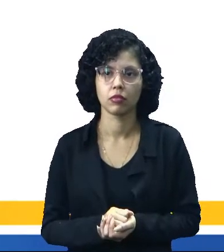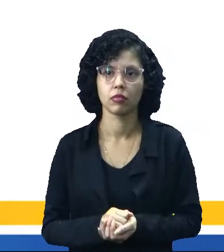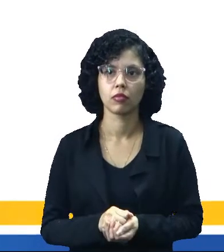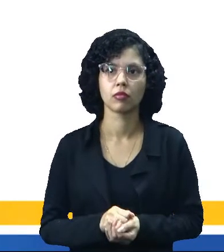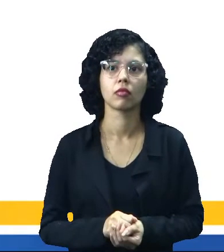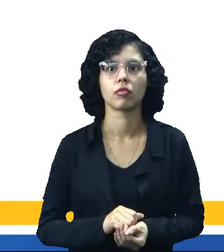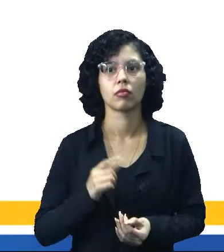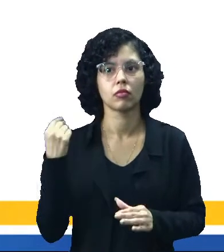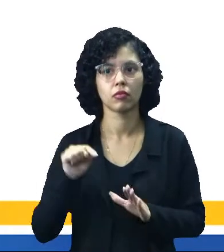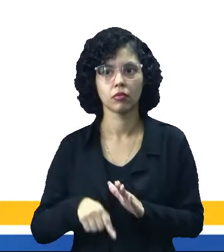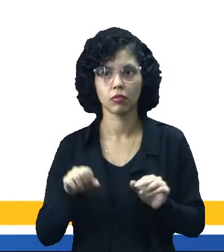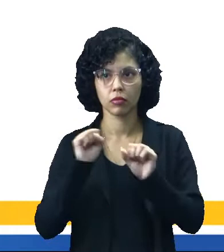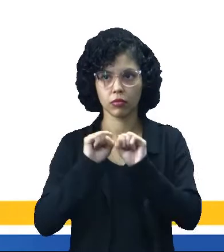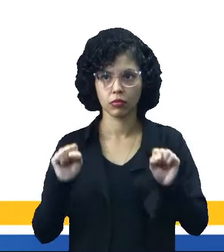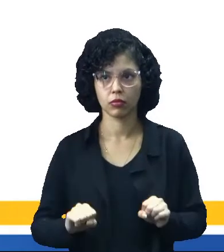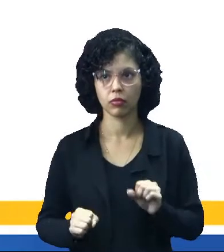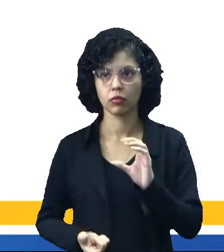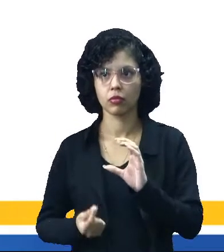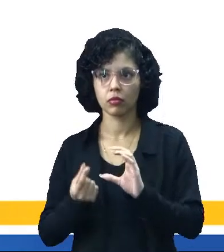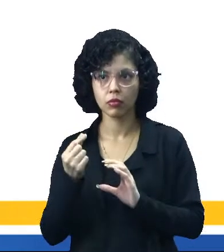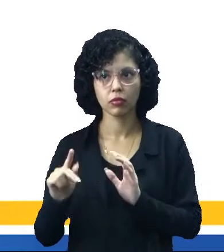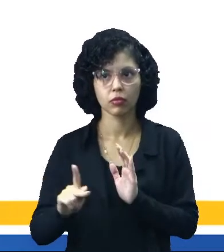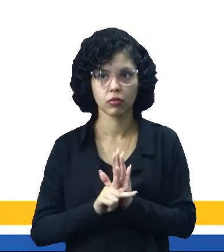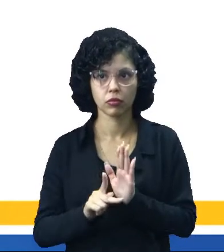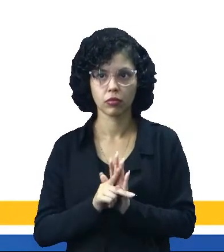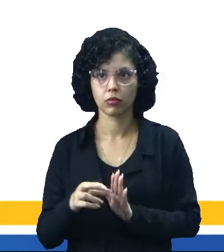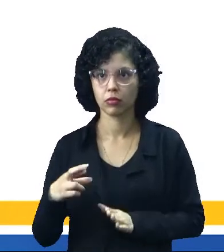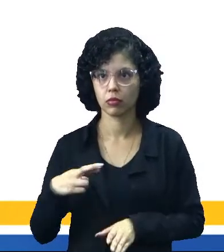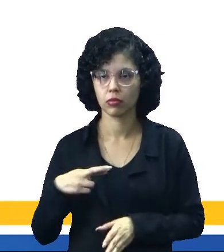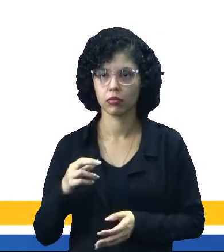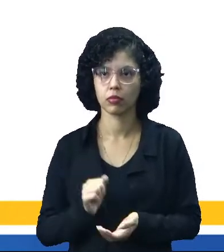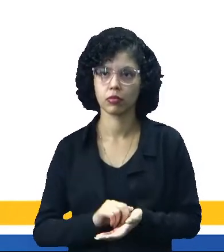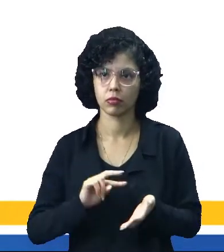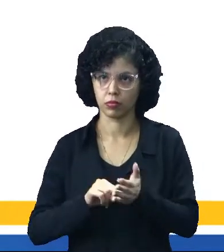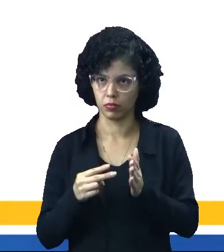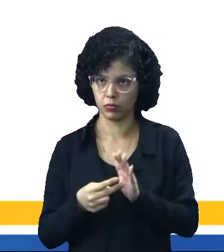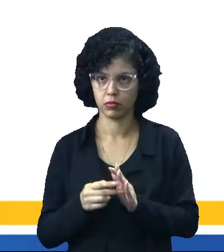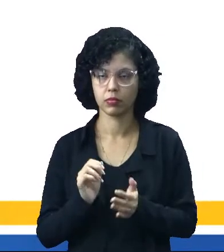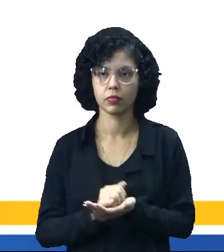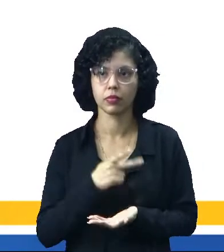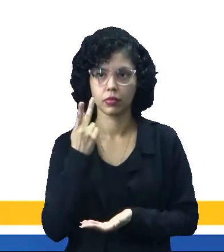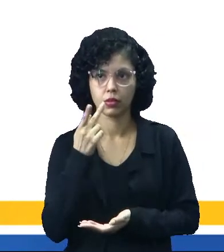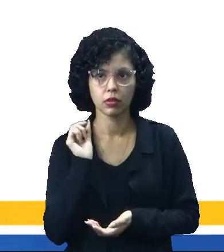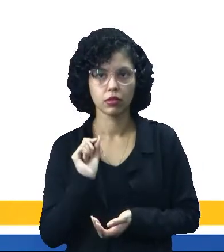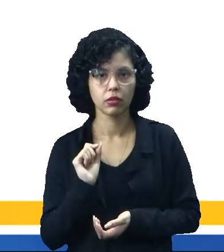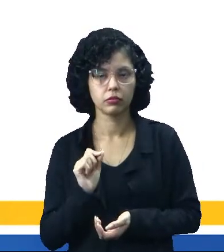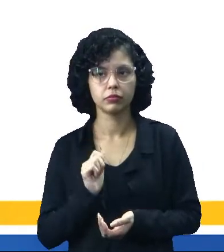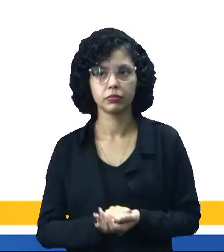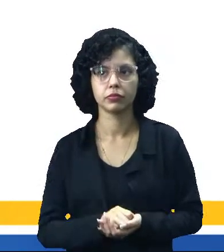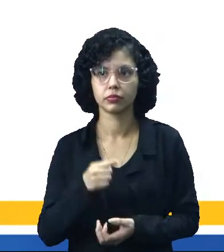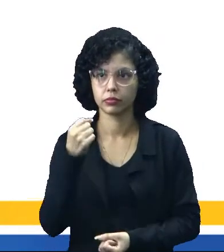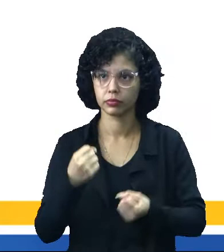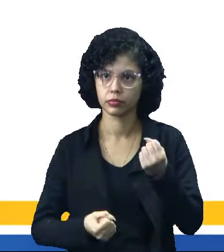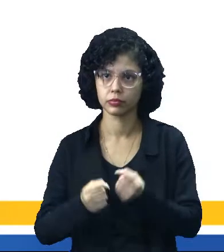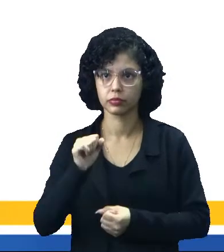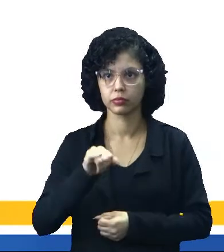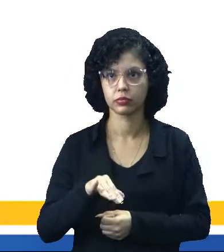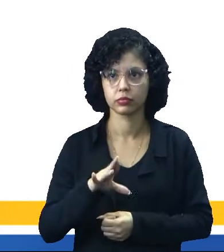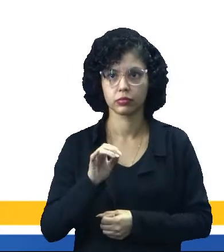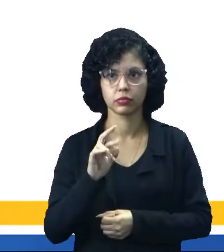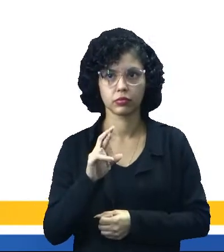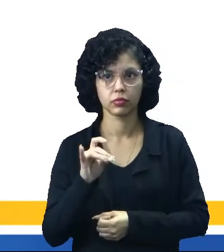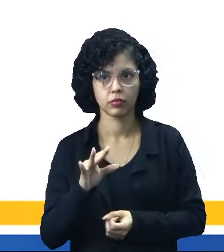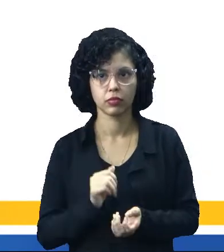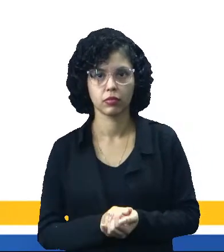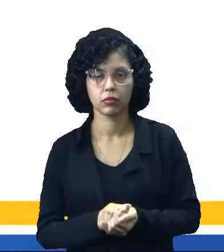reformulados. Dentro do sistema de produção capitalista, a propriedade é privada. Isso significa dizer que as máquinas, os transportes e